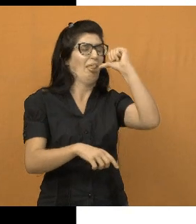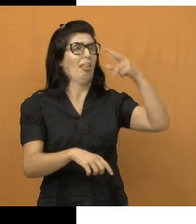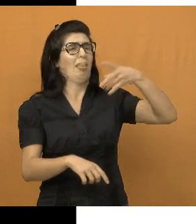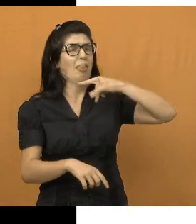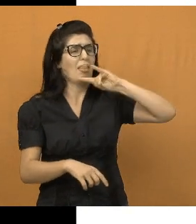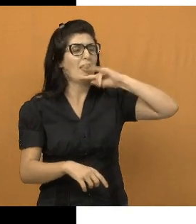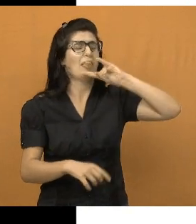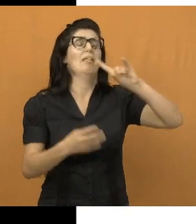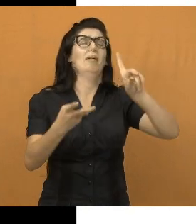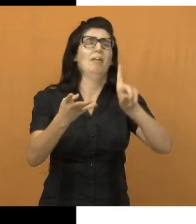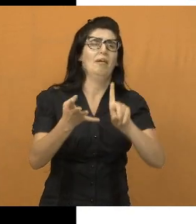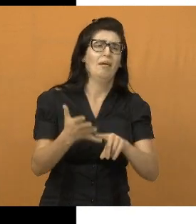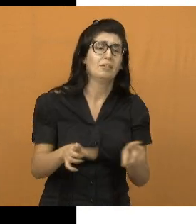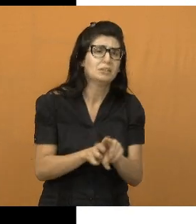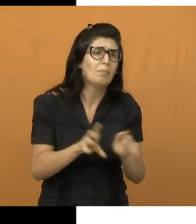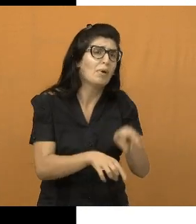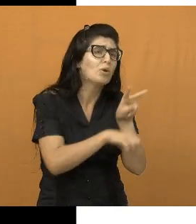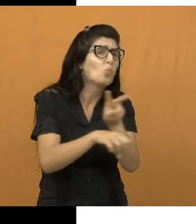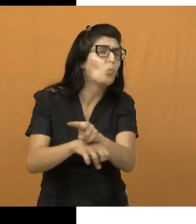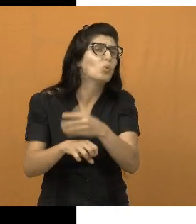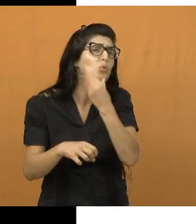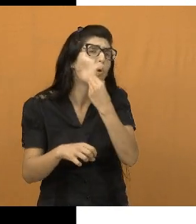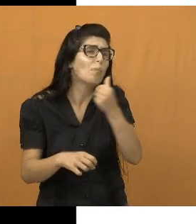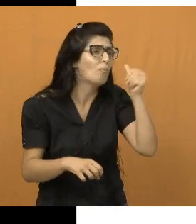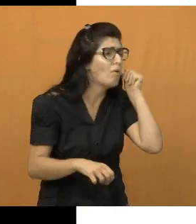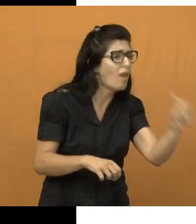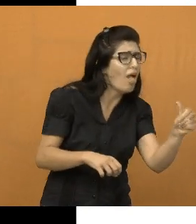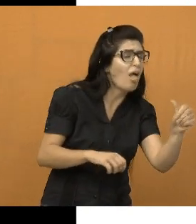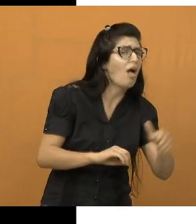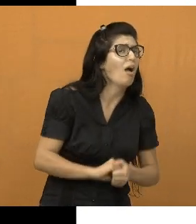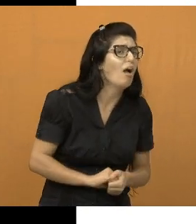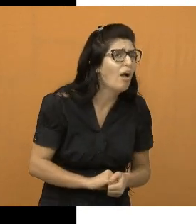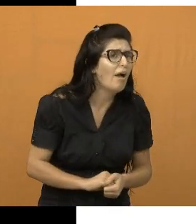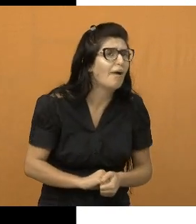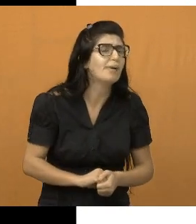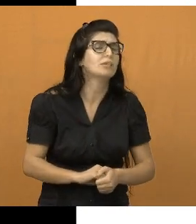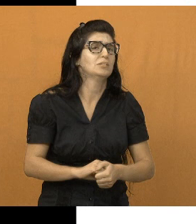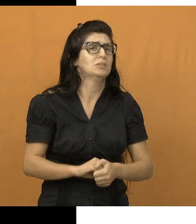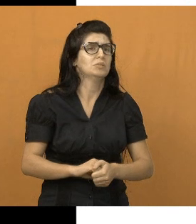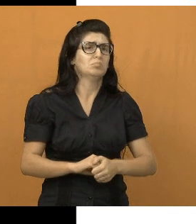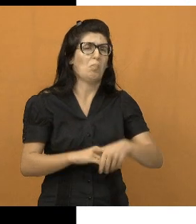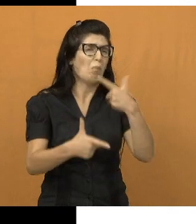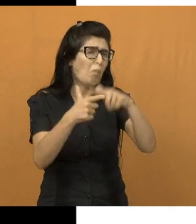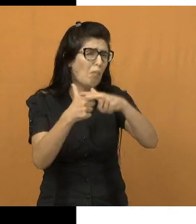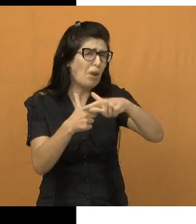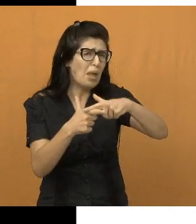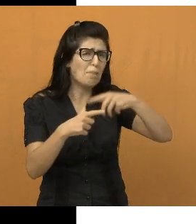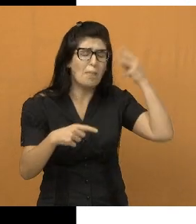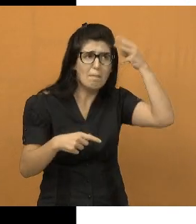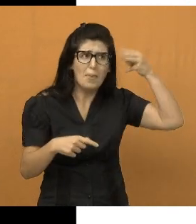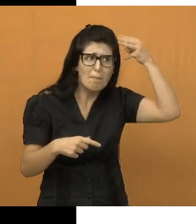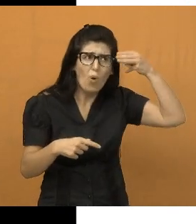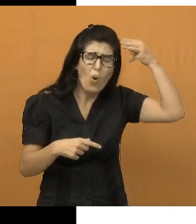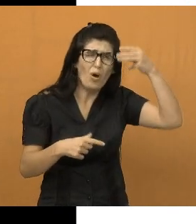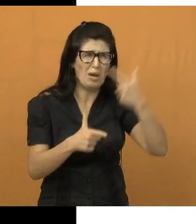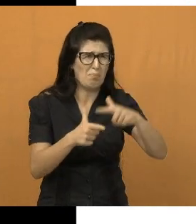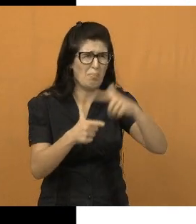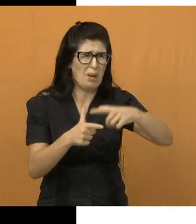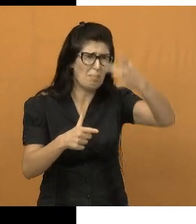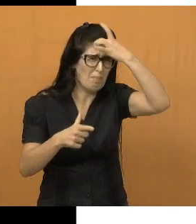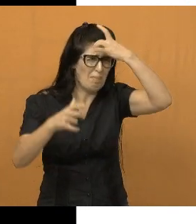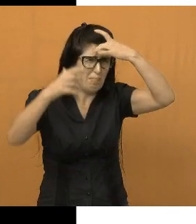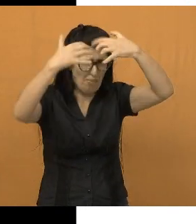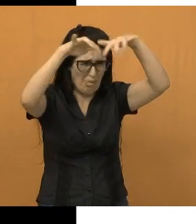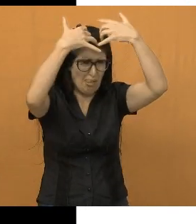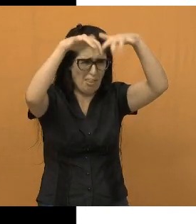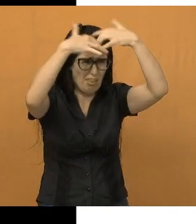e feminina, que são de pacientes egressos de internações psiquiátricas de longa duração,